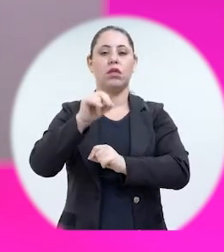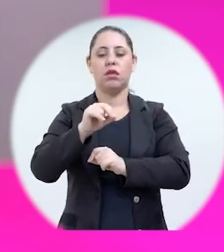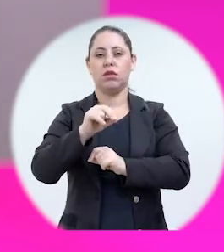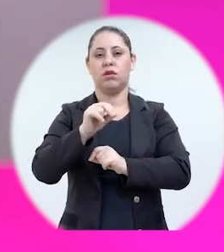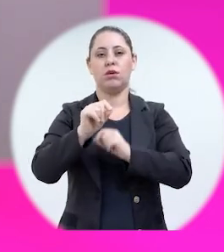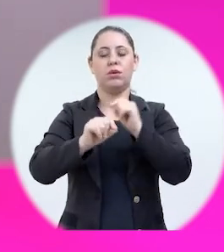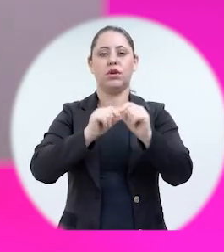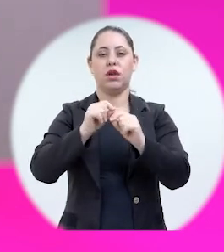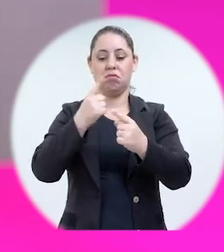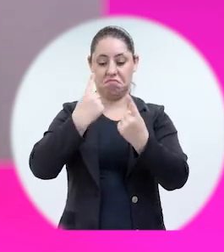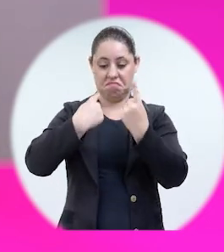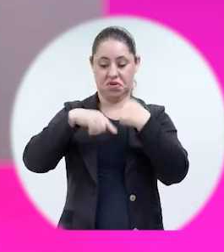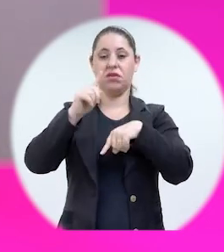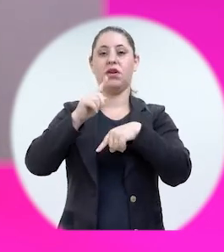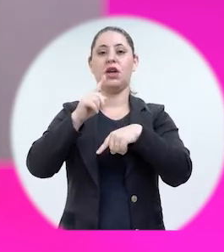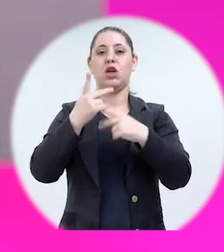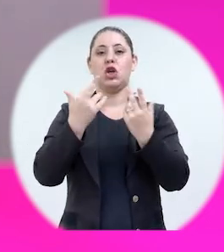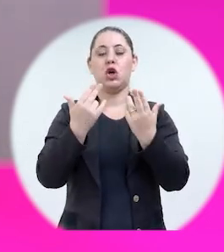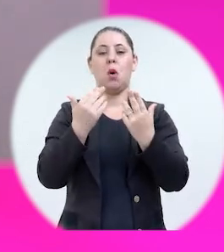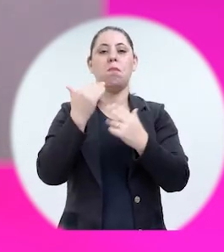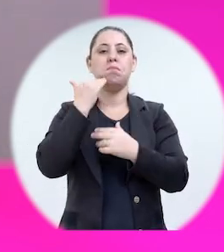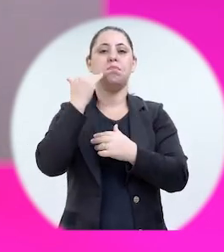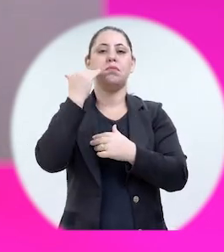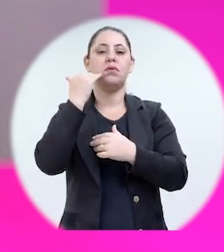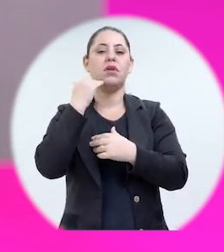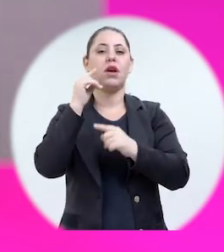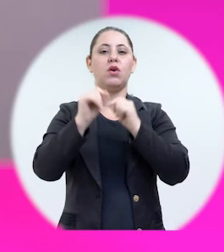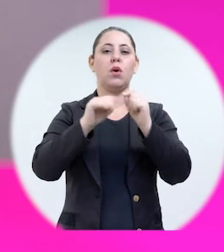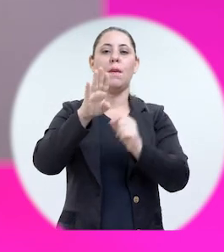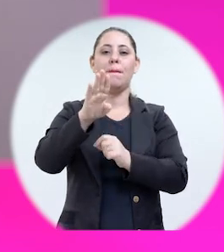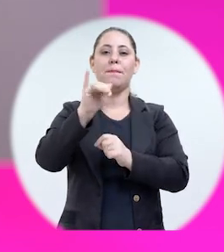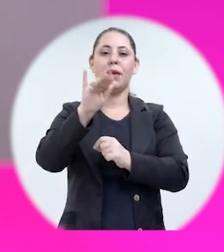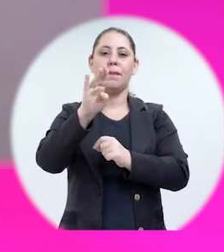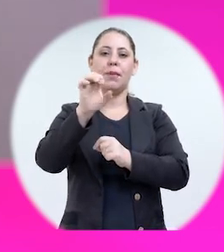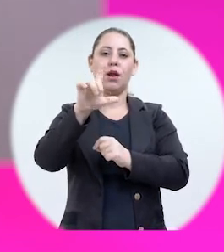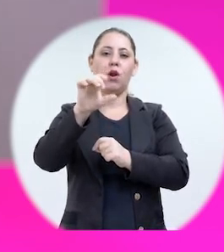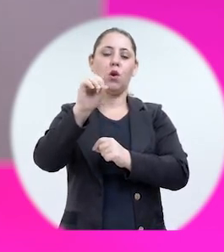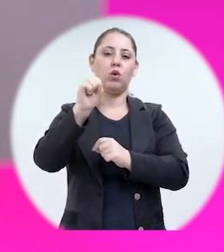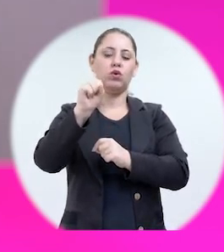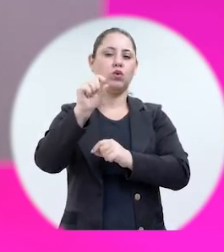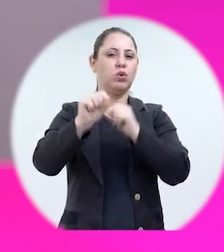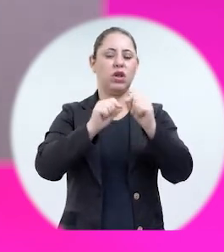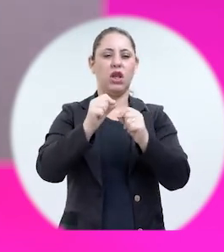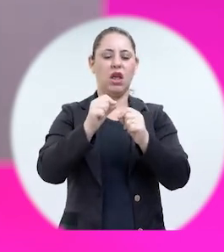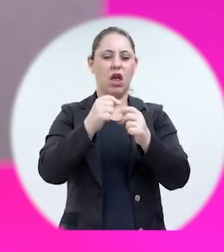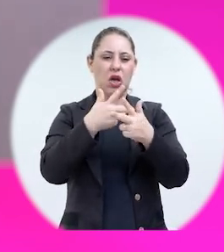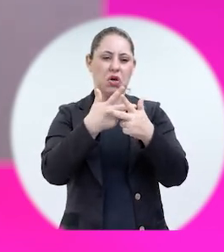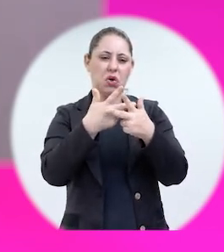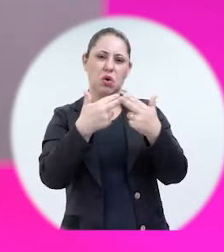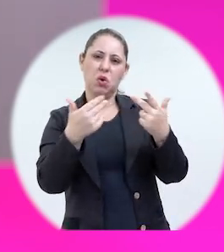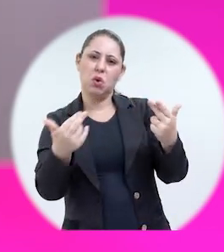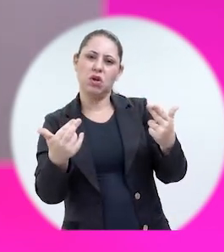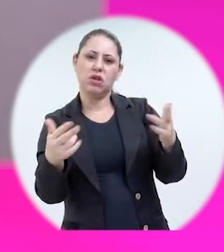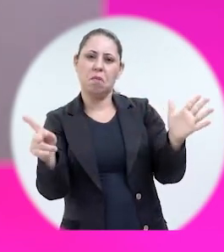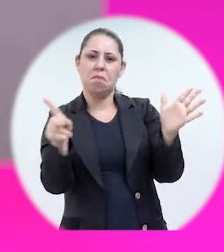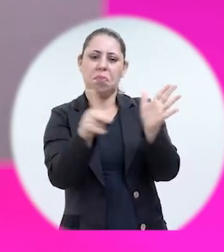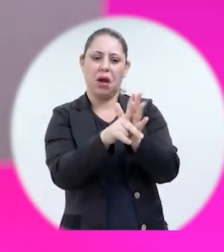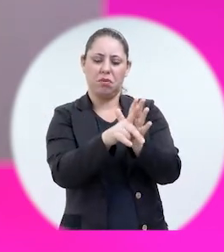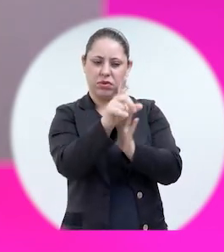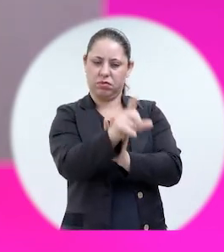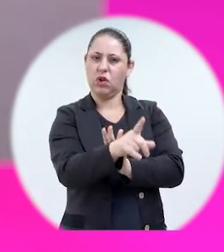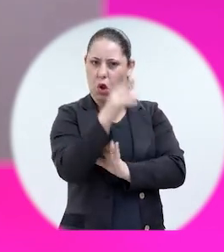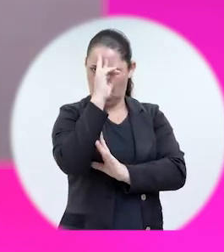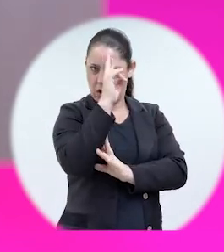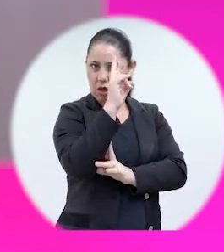gente não ser transformada em bibelôs, né? Bibelôs são objetos, né? E objetos